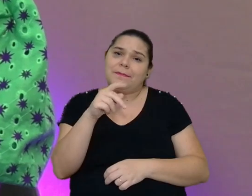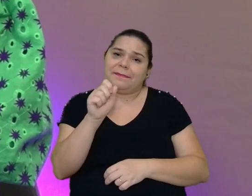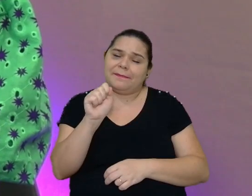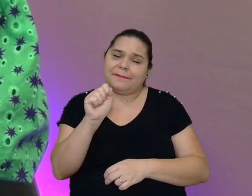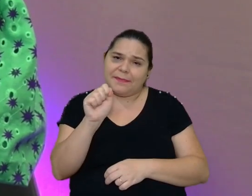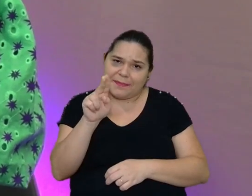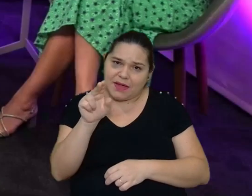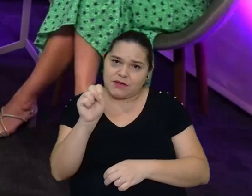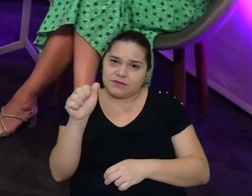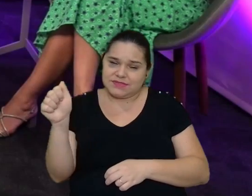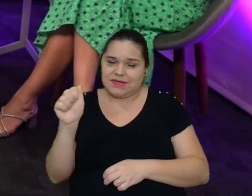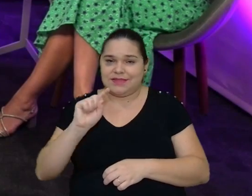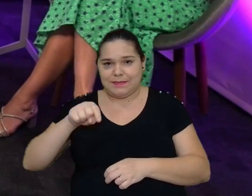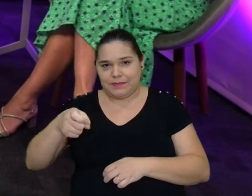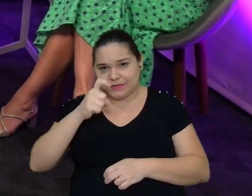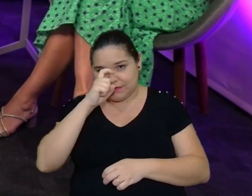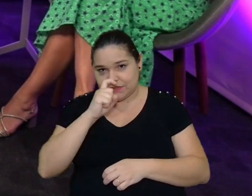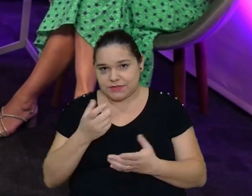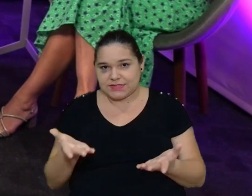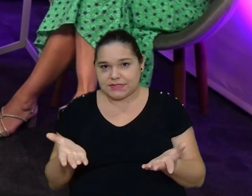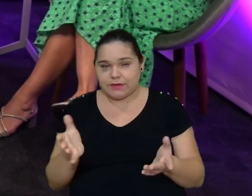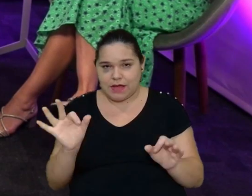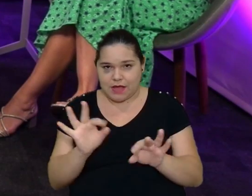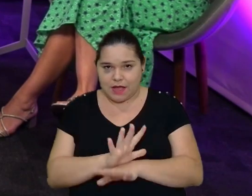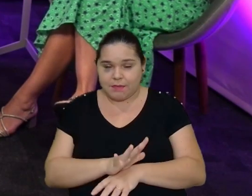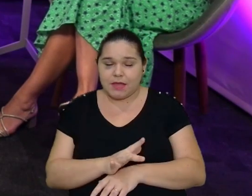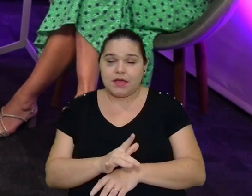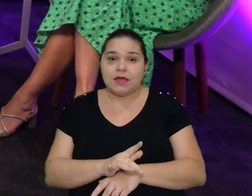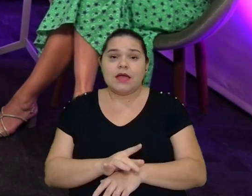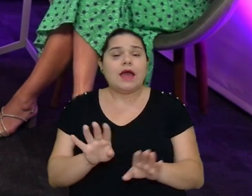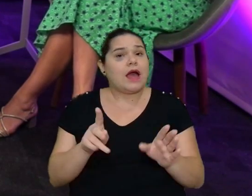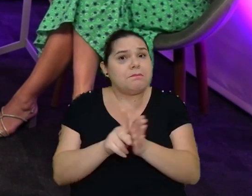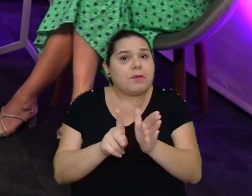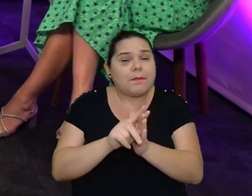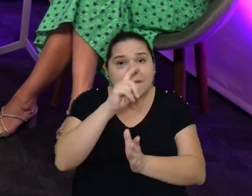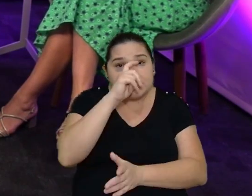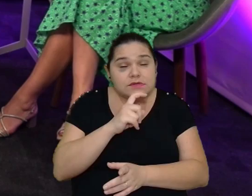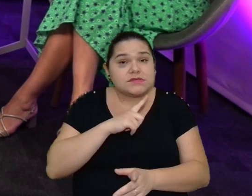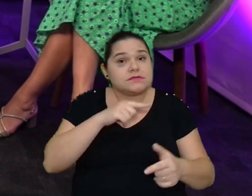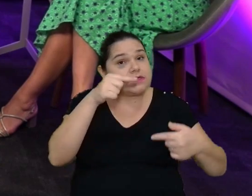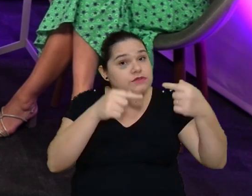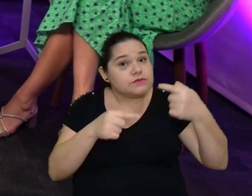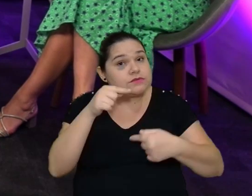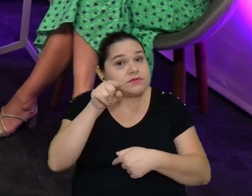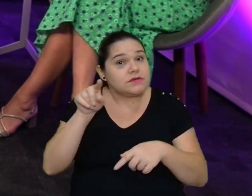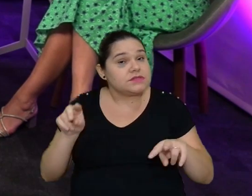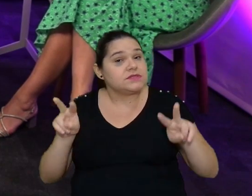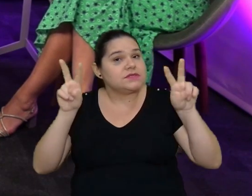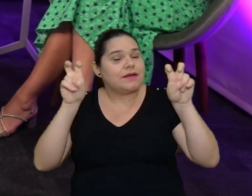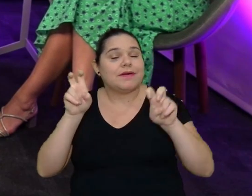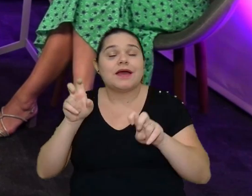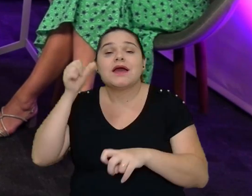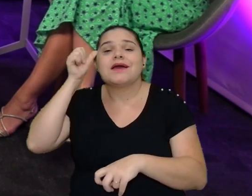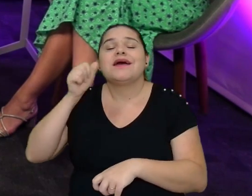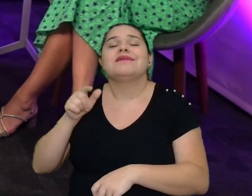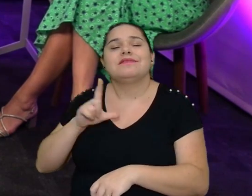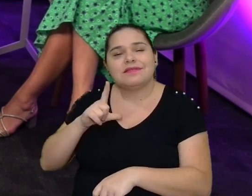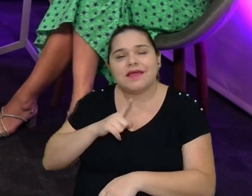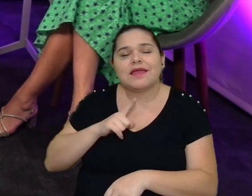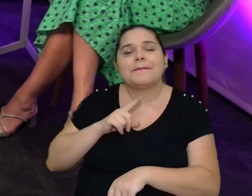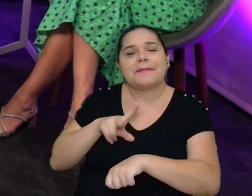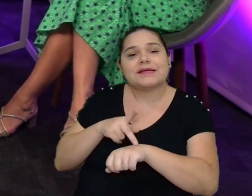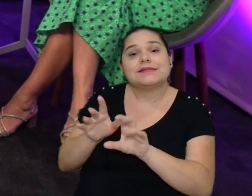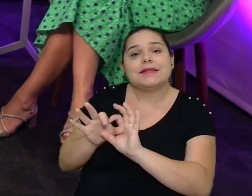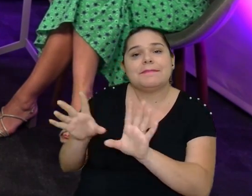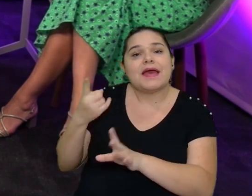própria menstruação tem sido um debate, assim, tem países, né, que agora liberam um dia. Isso é discutir sexualidade. E,